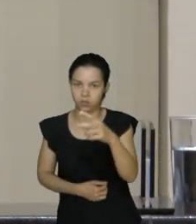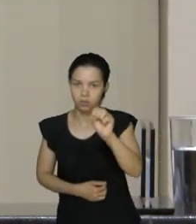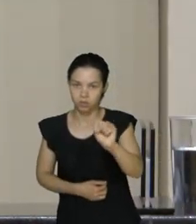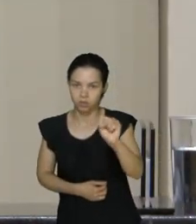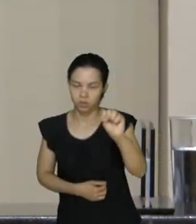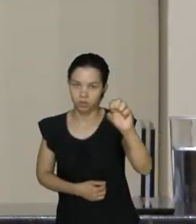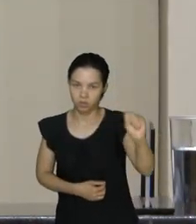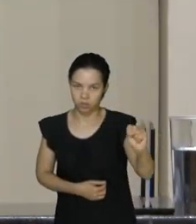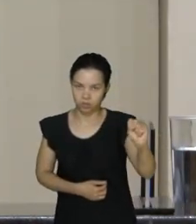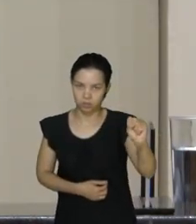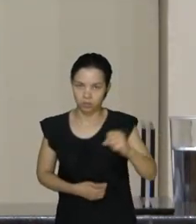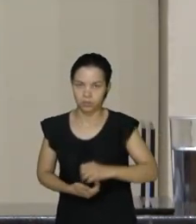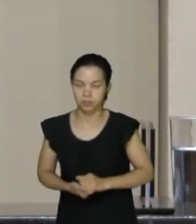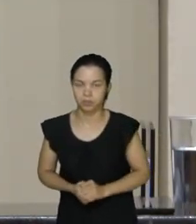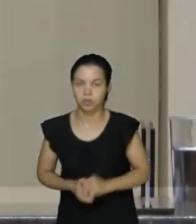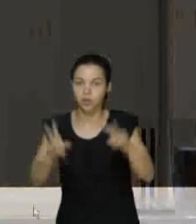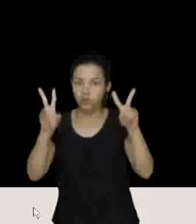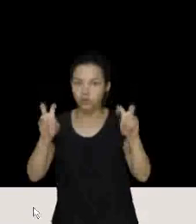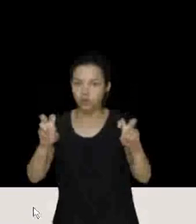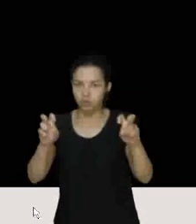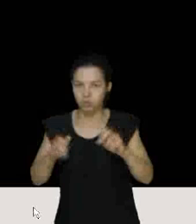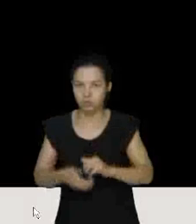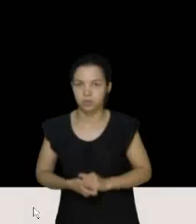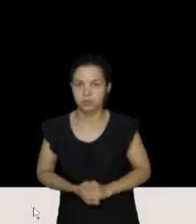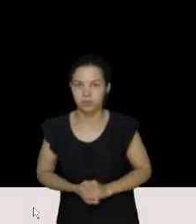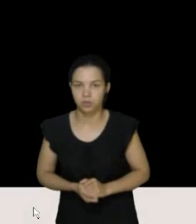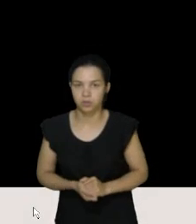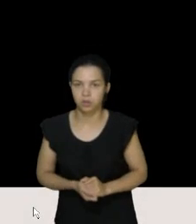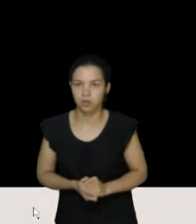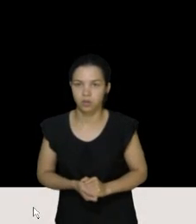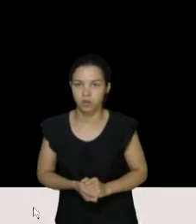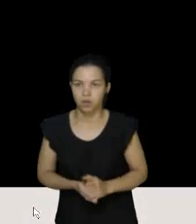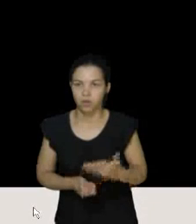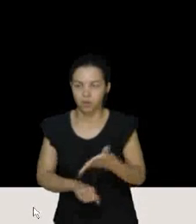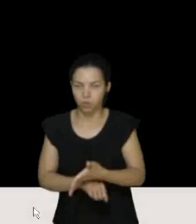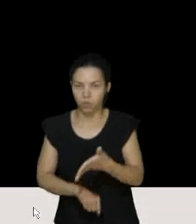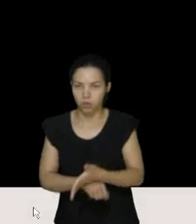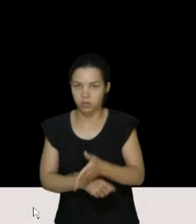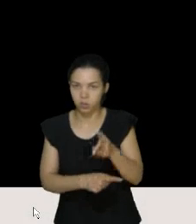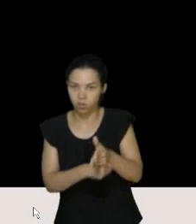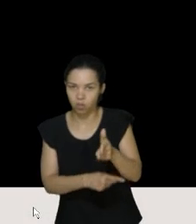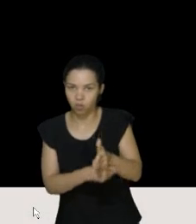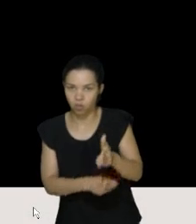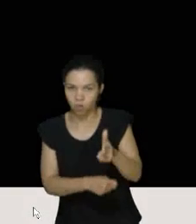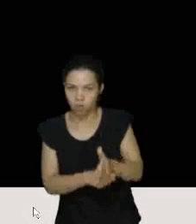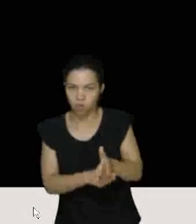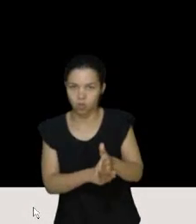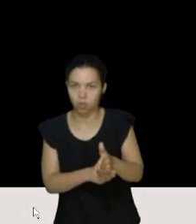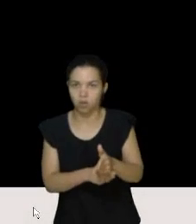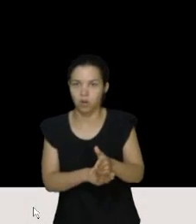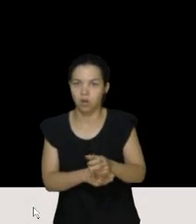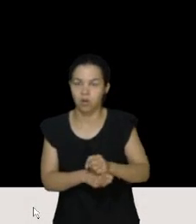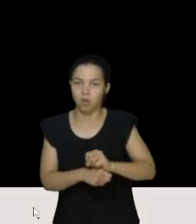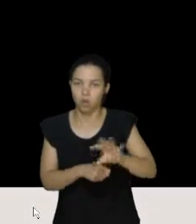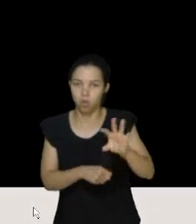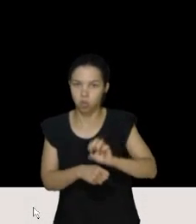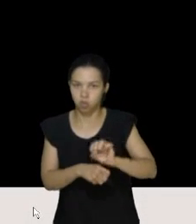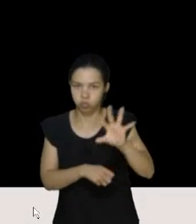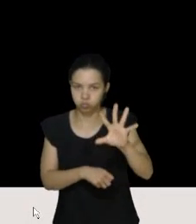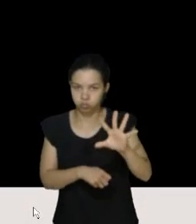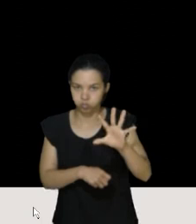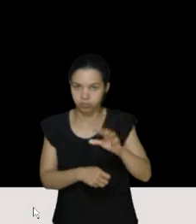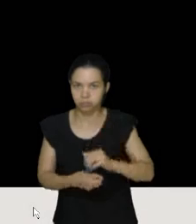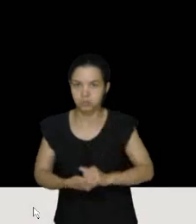288, que dispõe sobre a frequência de monitoramento das medições das emissões atmosféricas